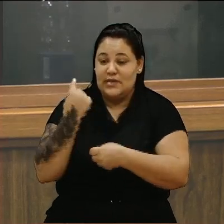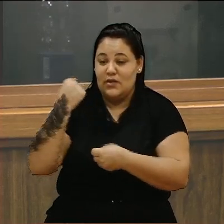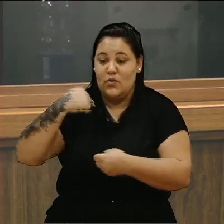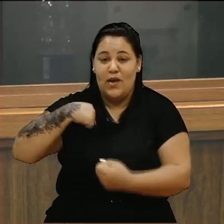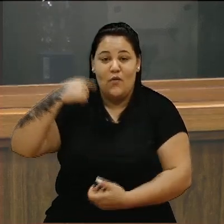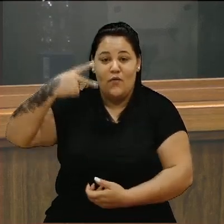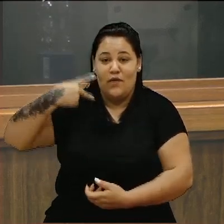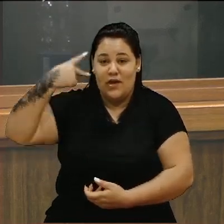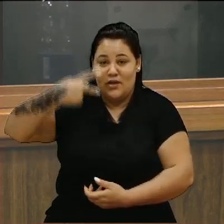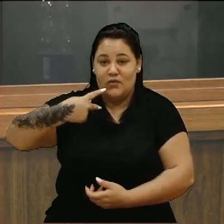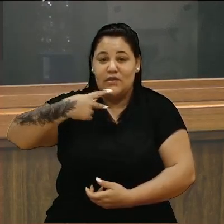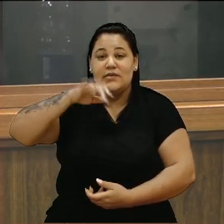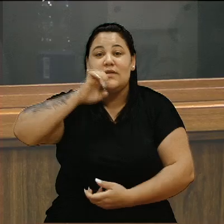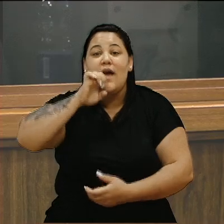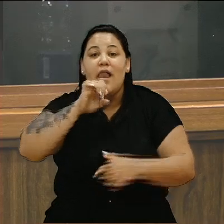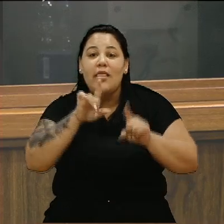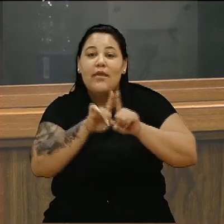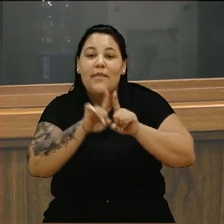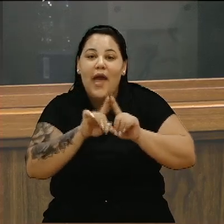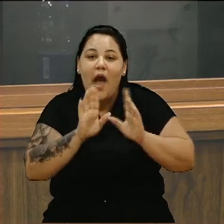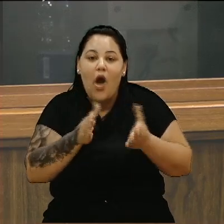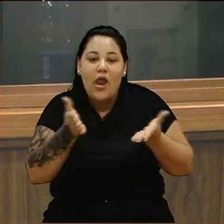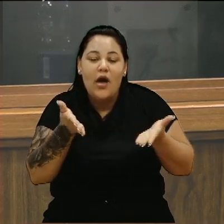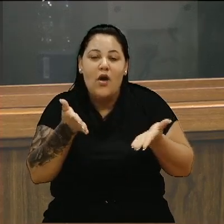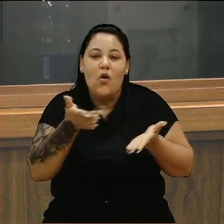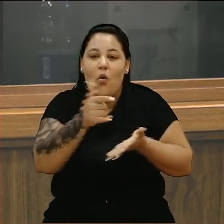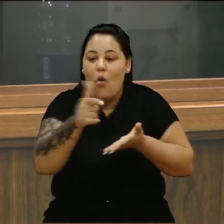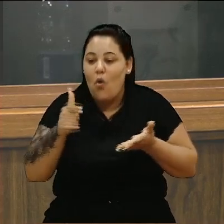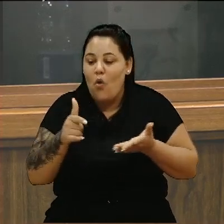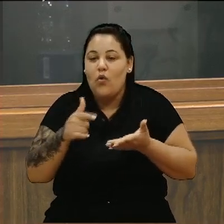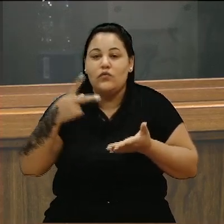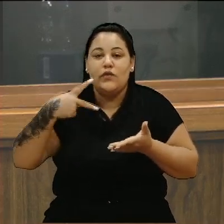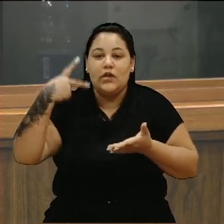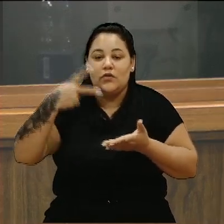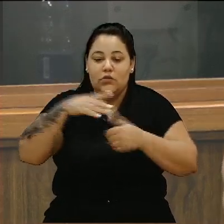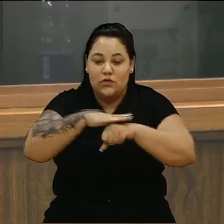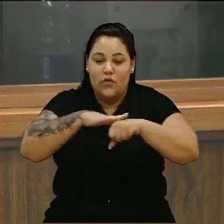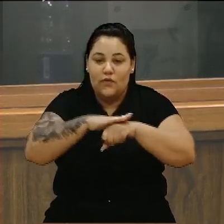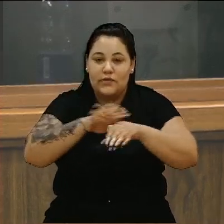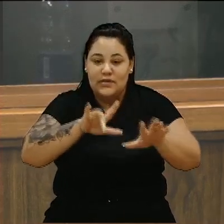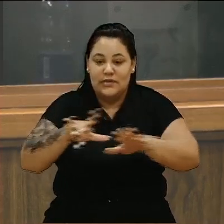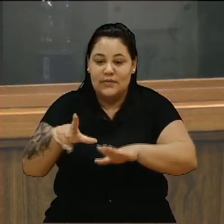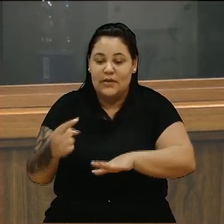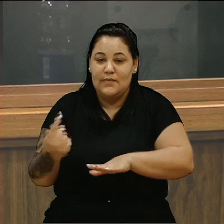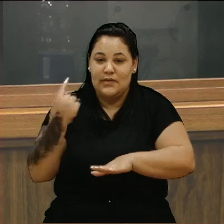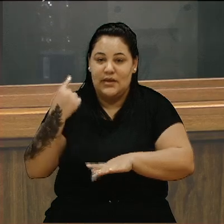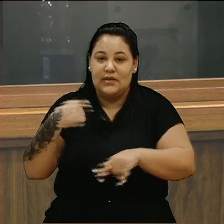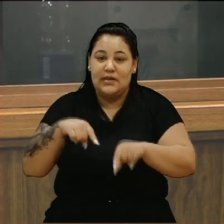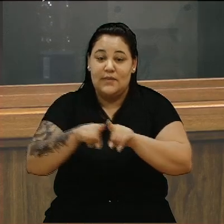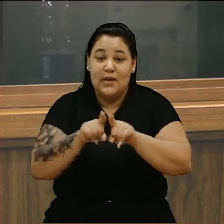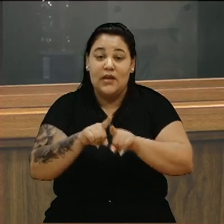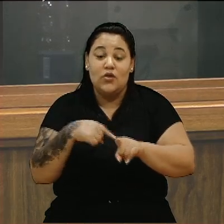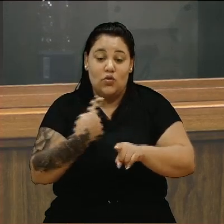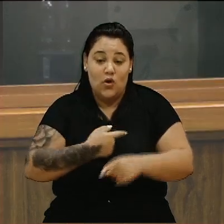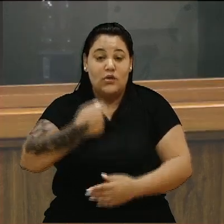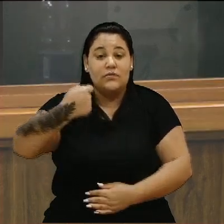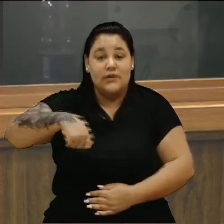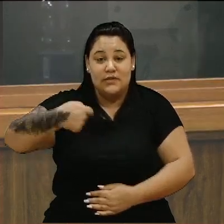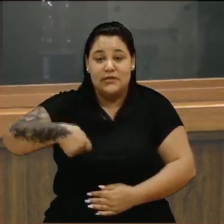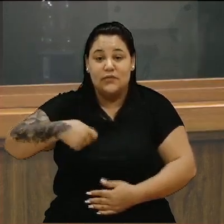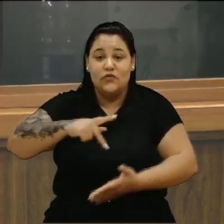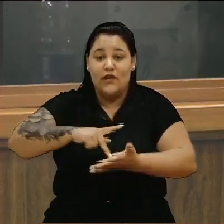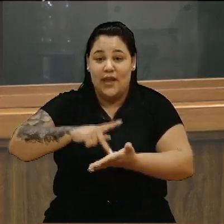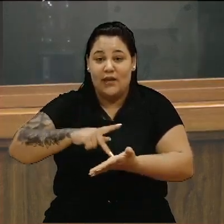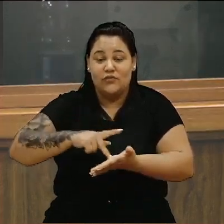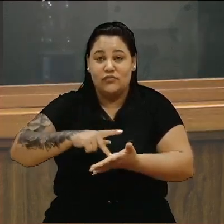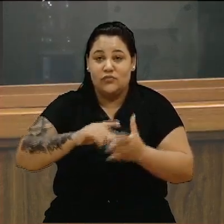Estela também. Agora já foi outros vereadores conversar semana passada. Então, nós precisamos realmente, ou de uma frente.